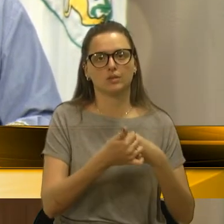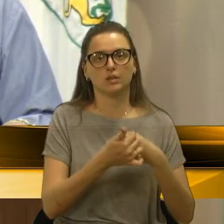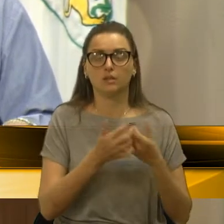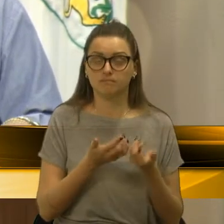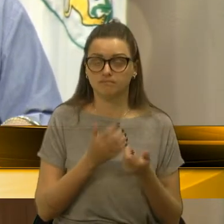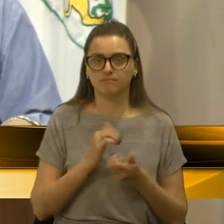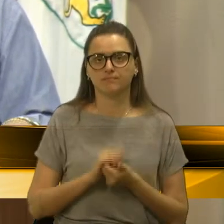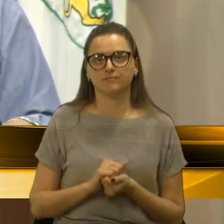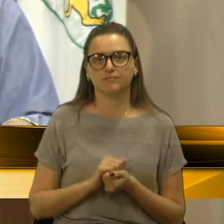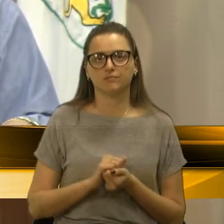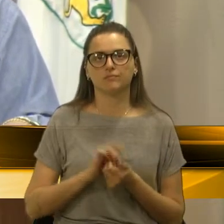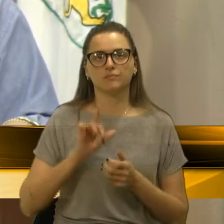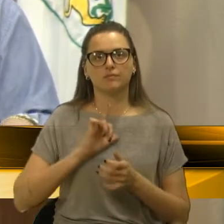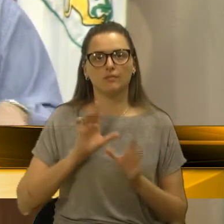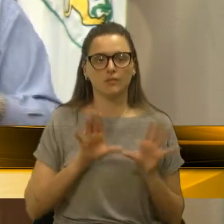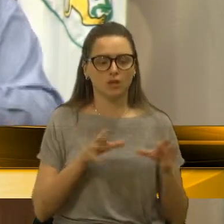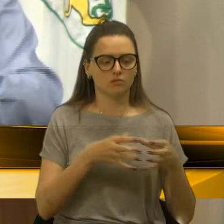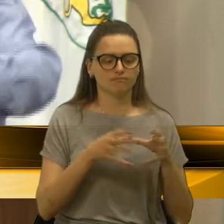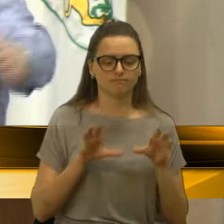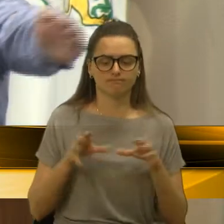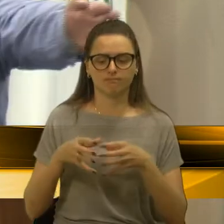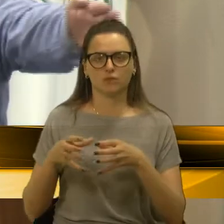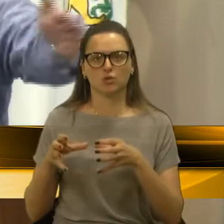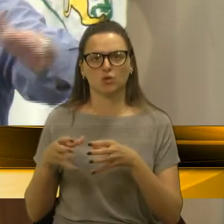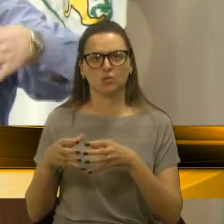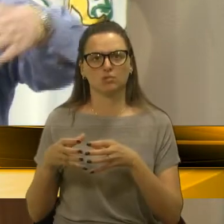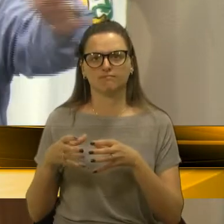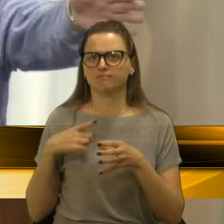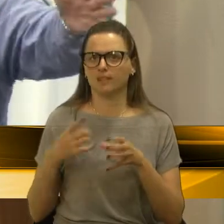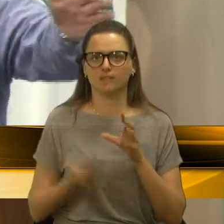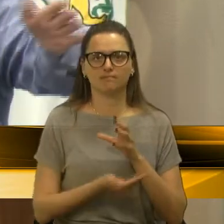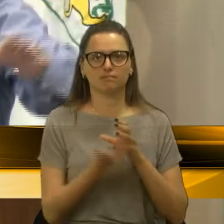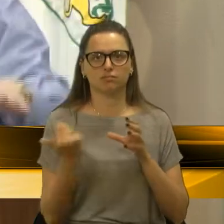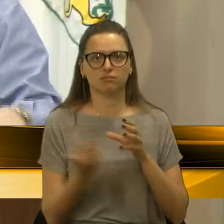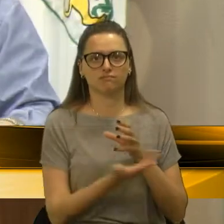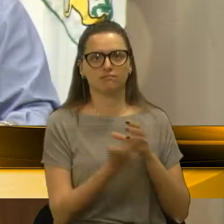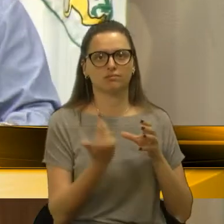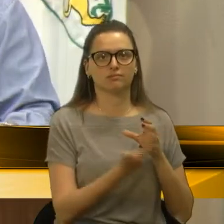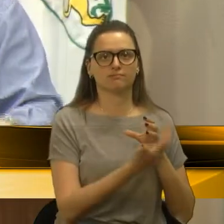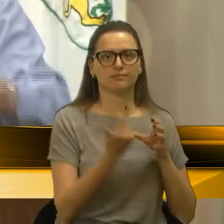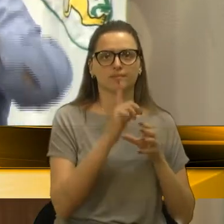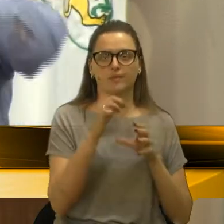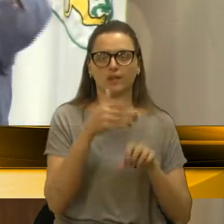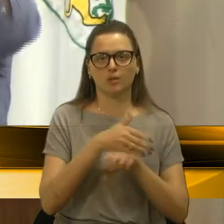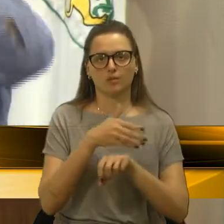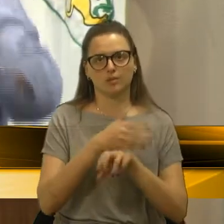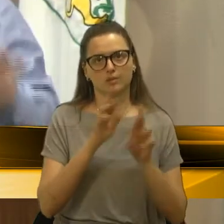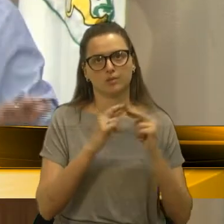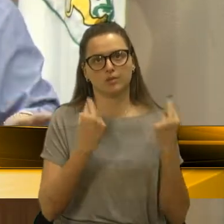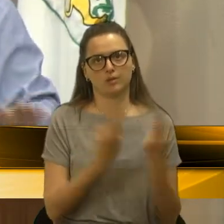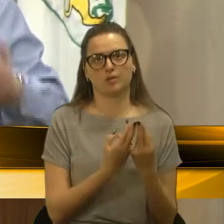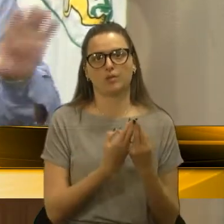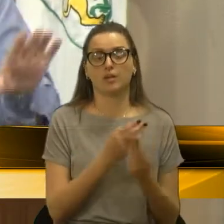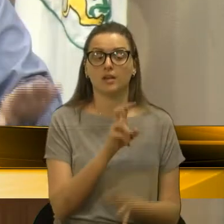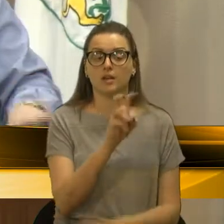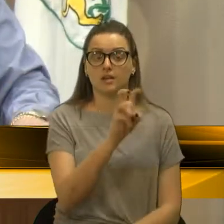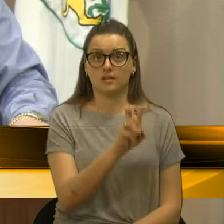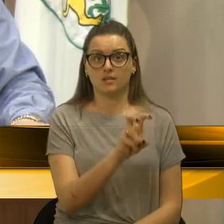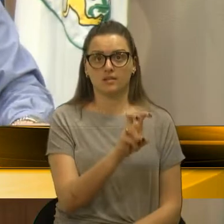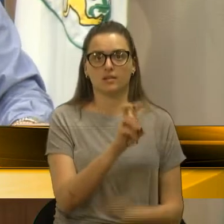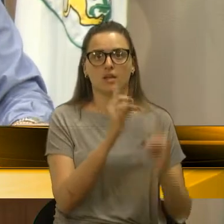portanto, um conjunto de entidades foram jogadas para um segundo plano, né? Essas 5 entidades e os